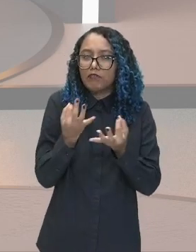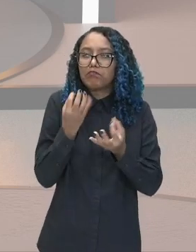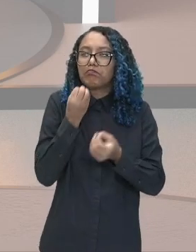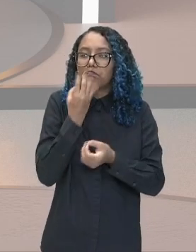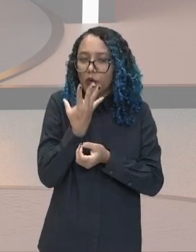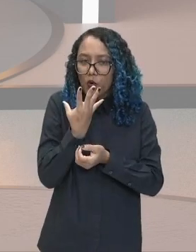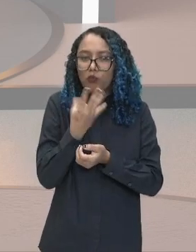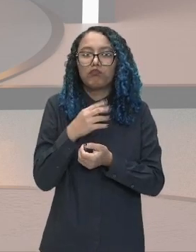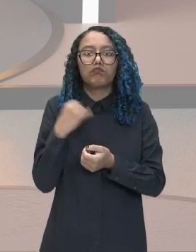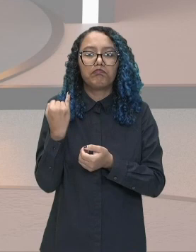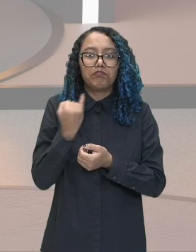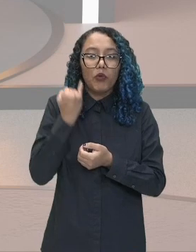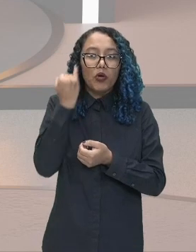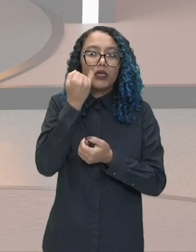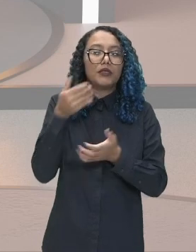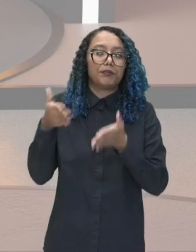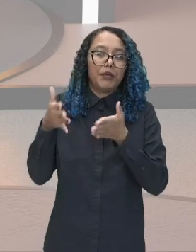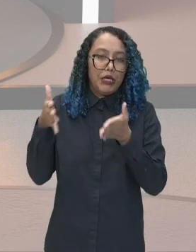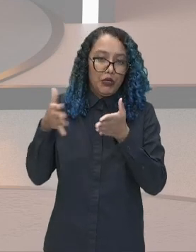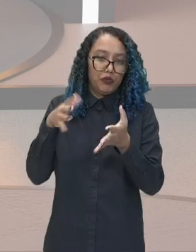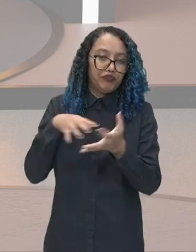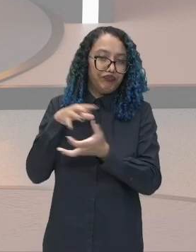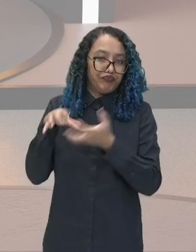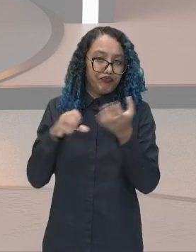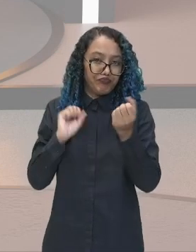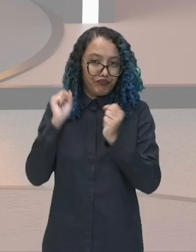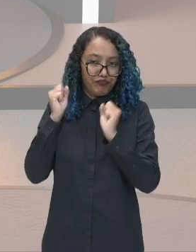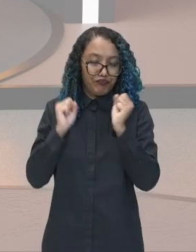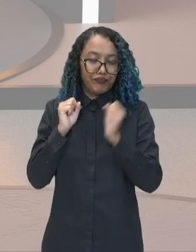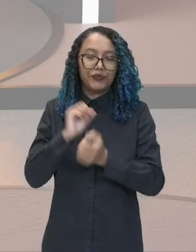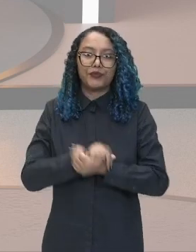processo da Revolução Industrial. Principalmente o TA